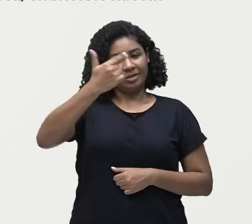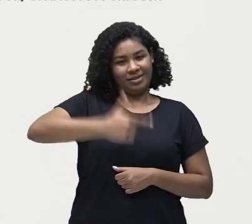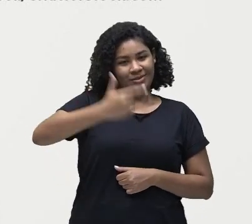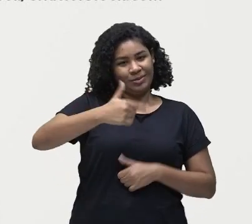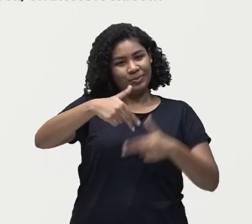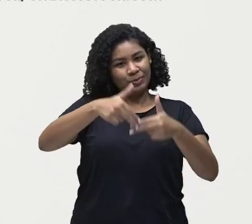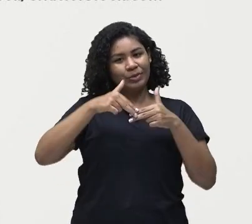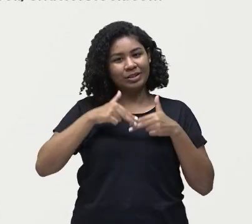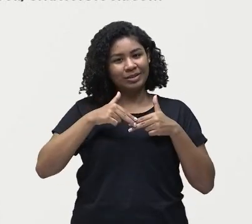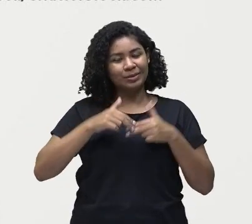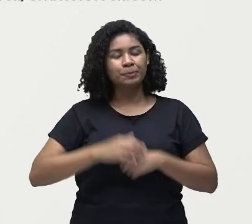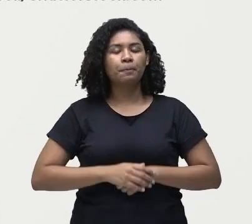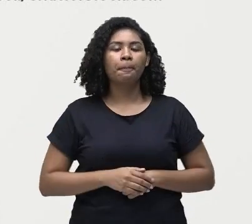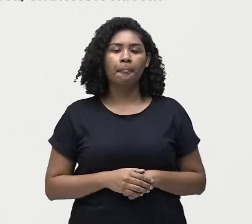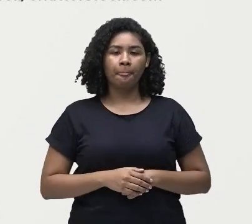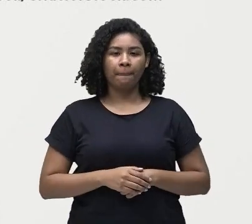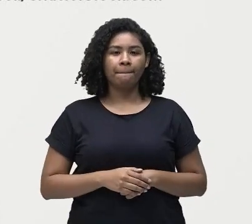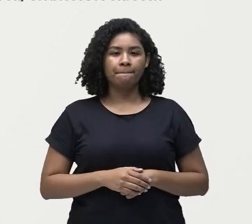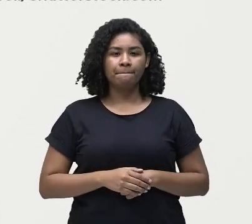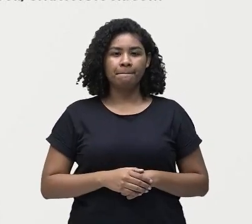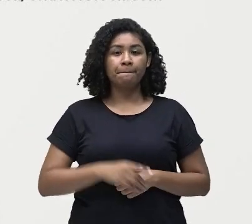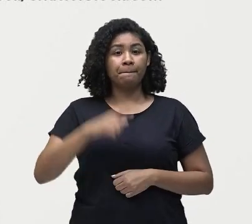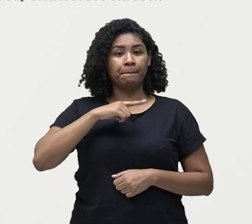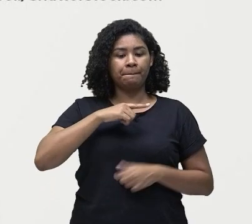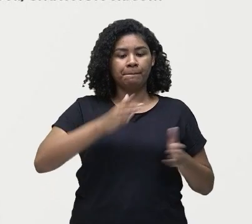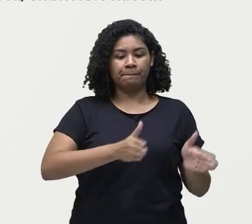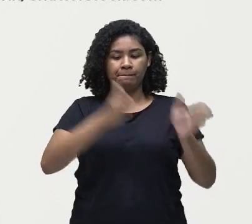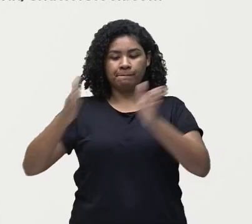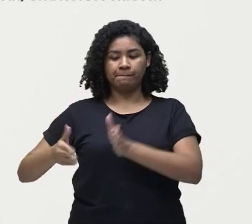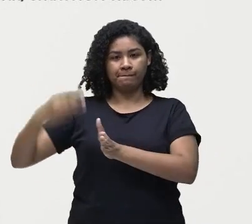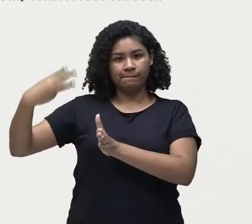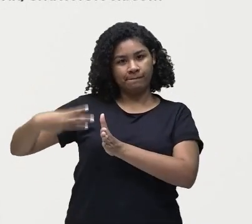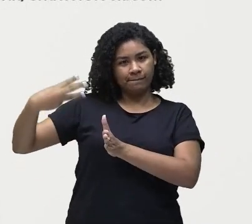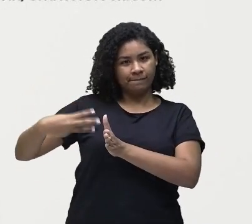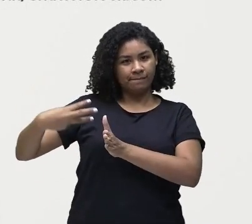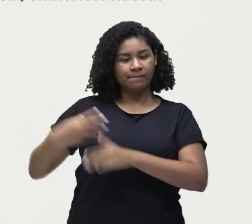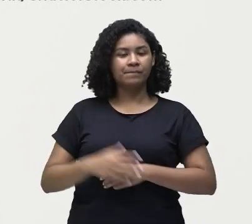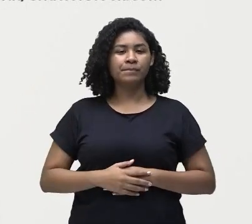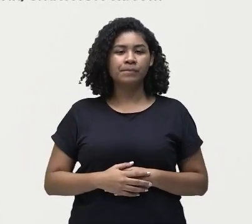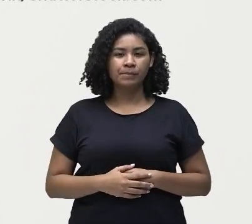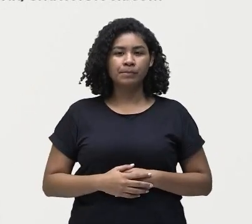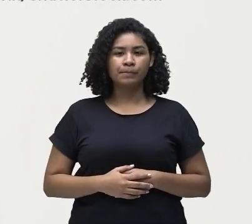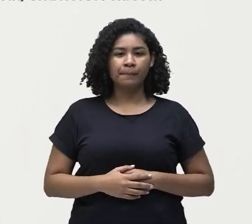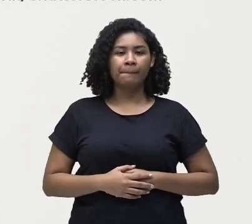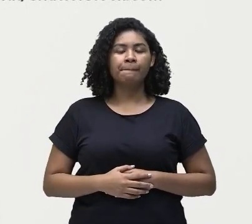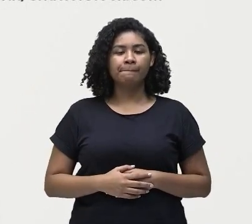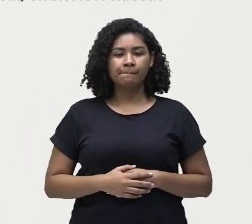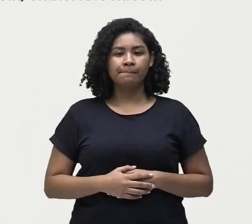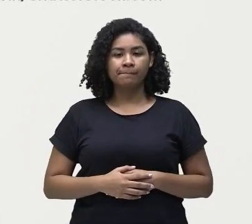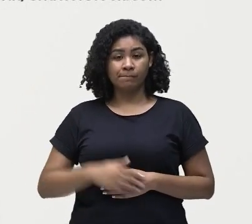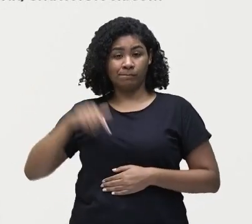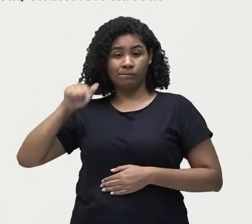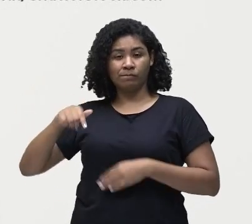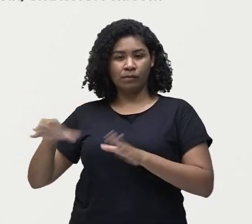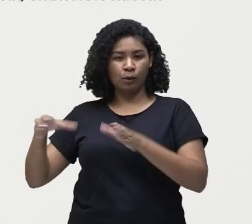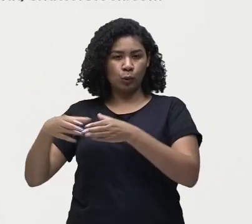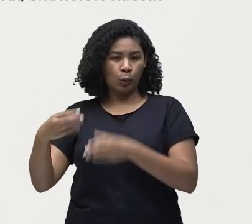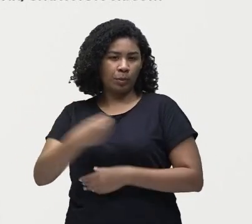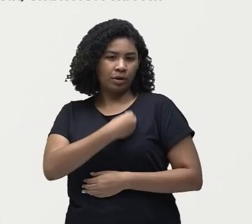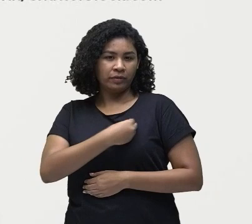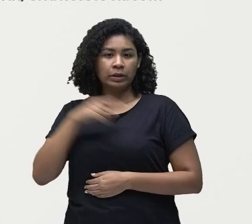nós da espécie humana. Consumidores terciários, aqueles que se alimentam dos